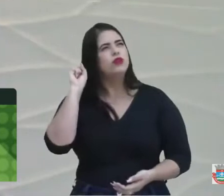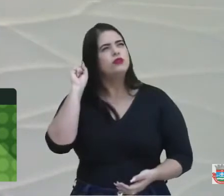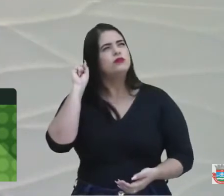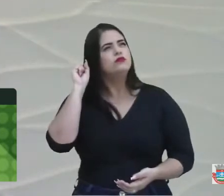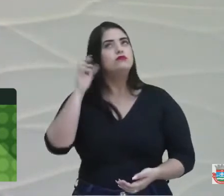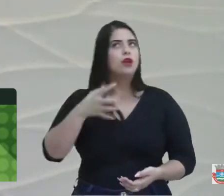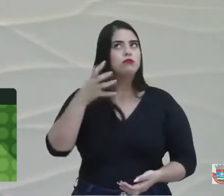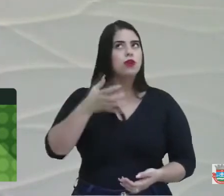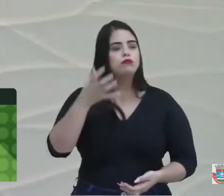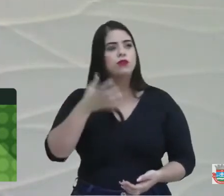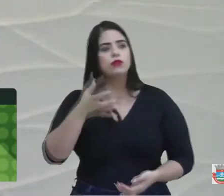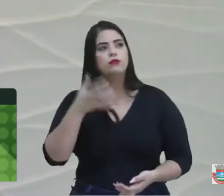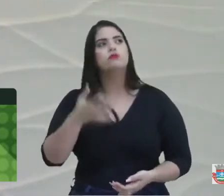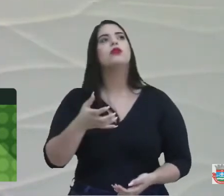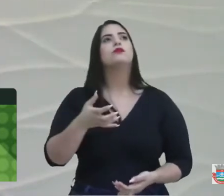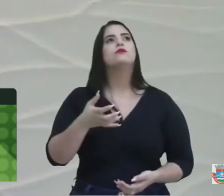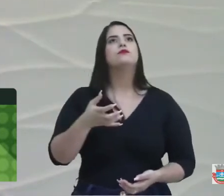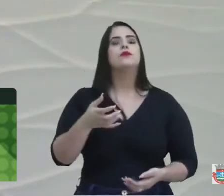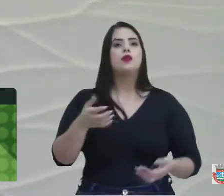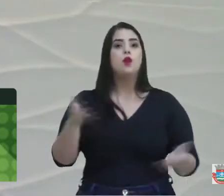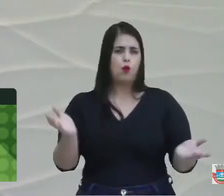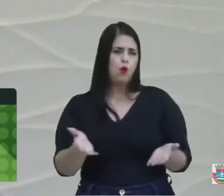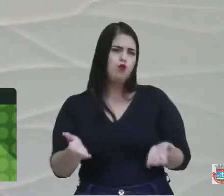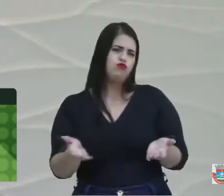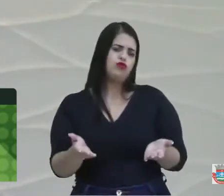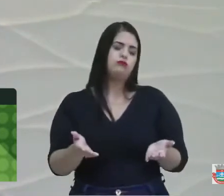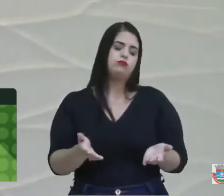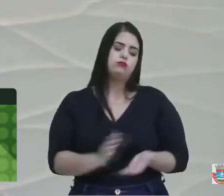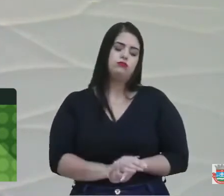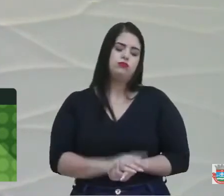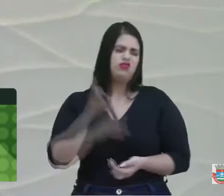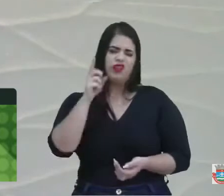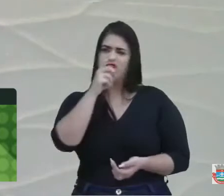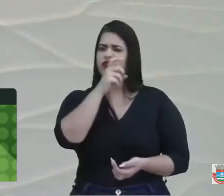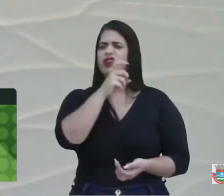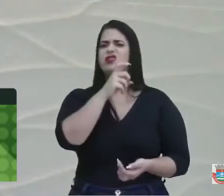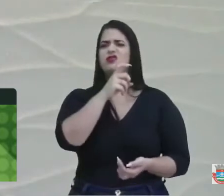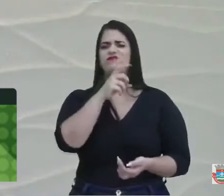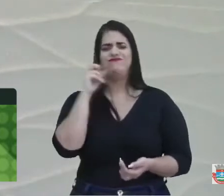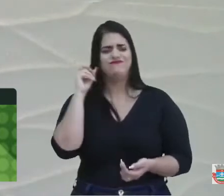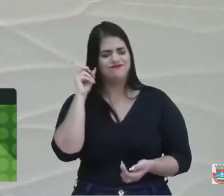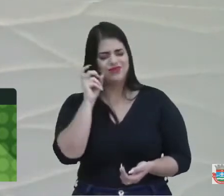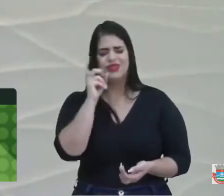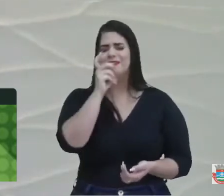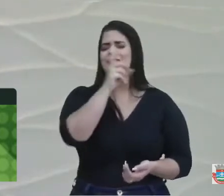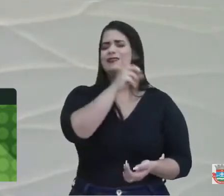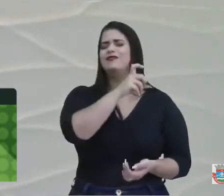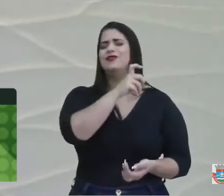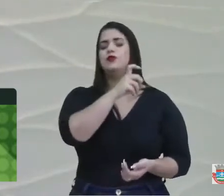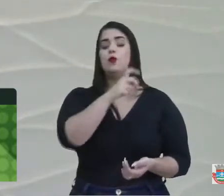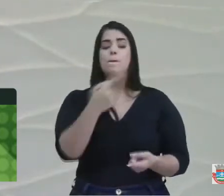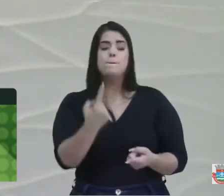pedidos, principalmente no momento que a gente está vivenciando hoje, é muito complicado devido à